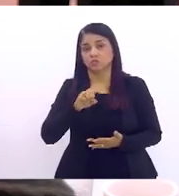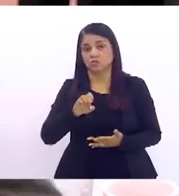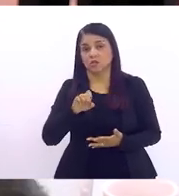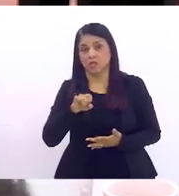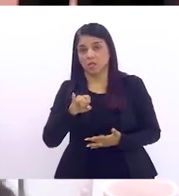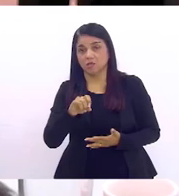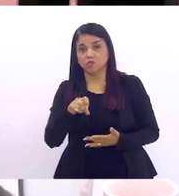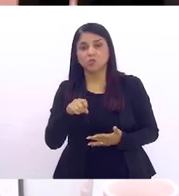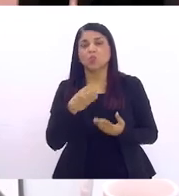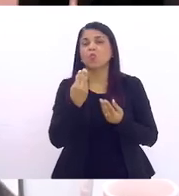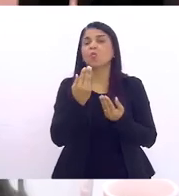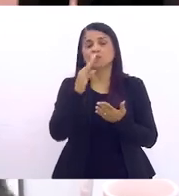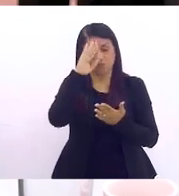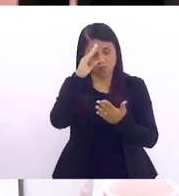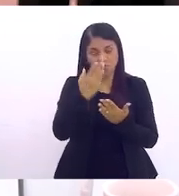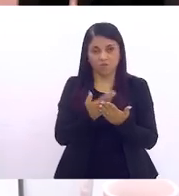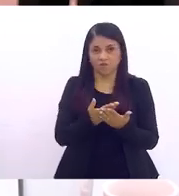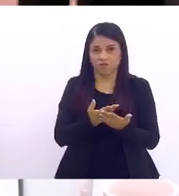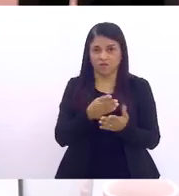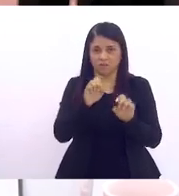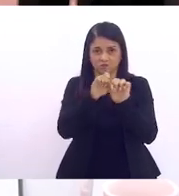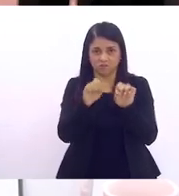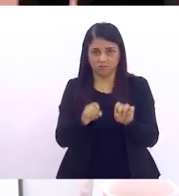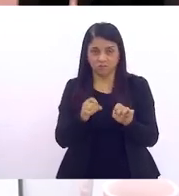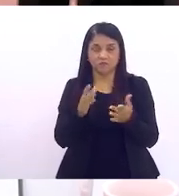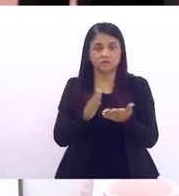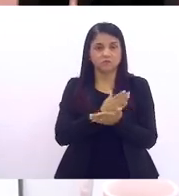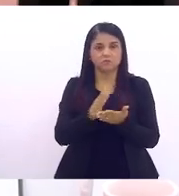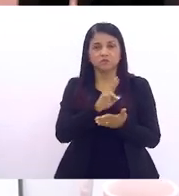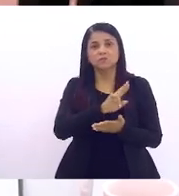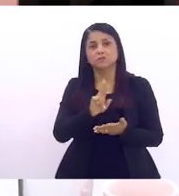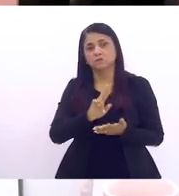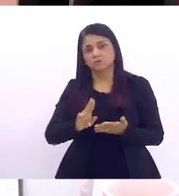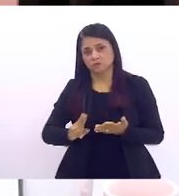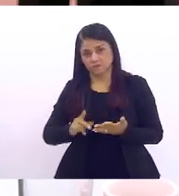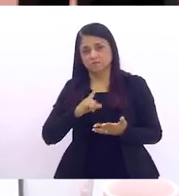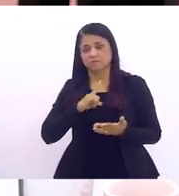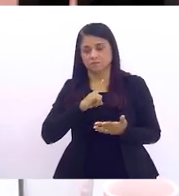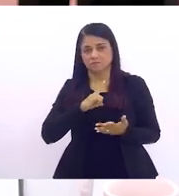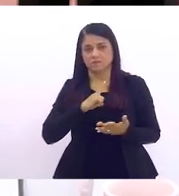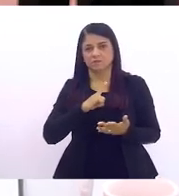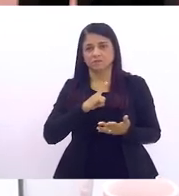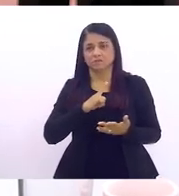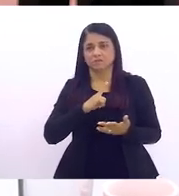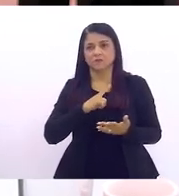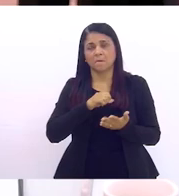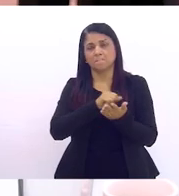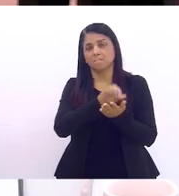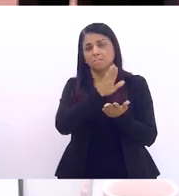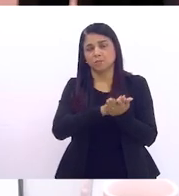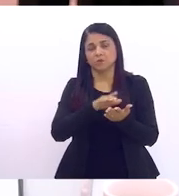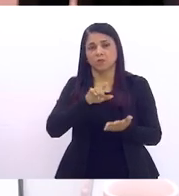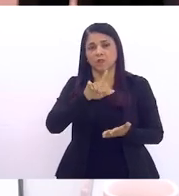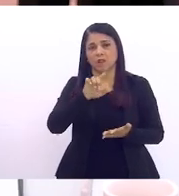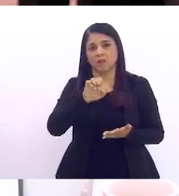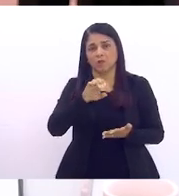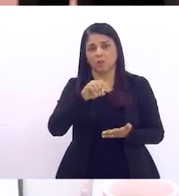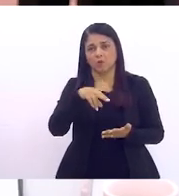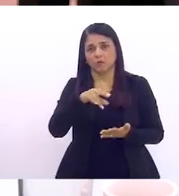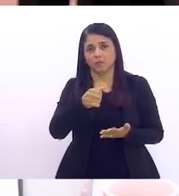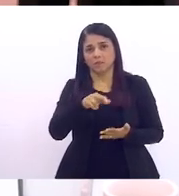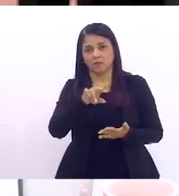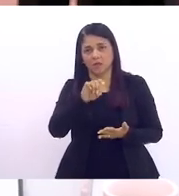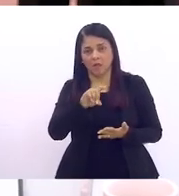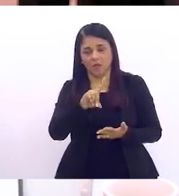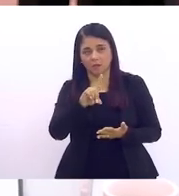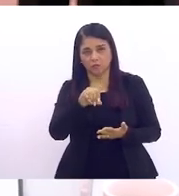desse jeito eu tenho alguns nomes aqui que são muitas multas Leonardo Emanuel motorista